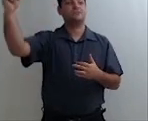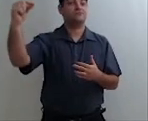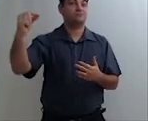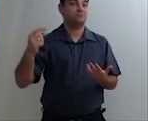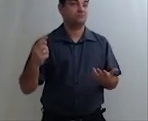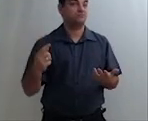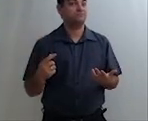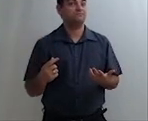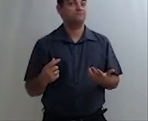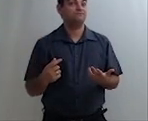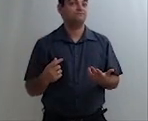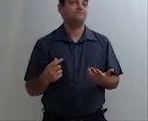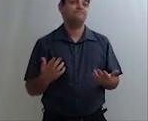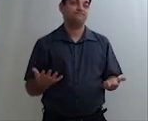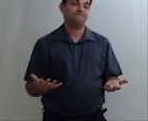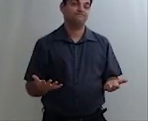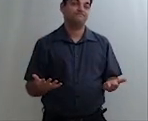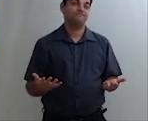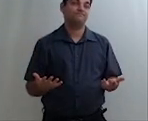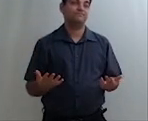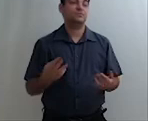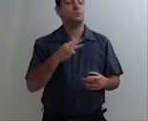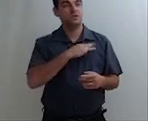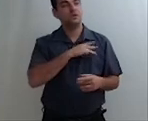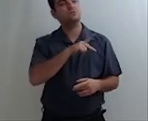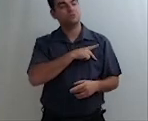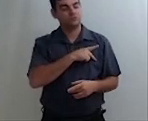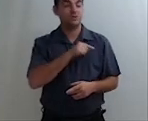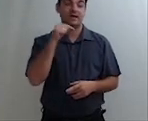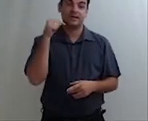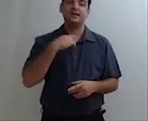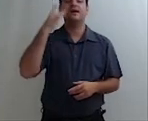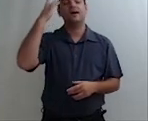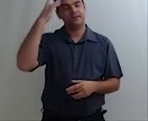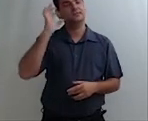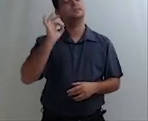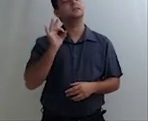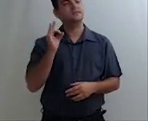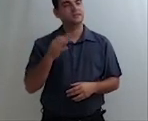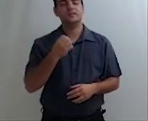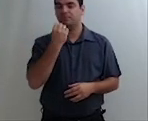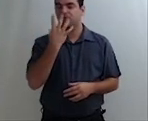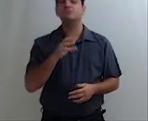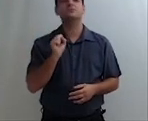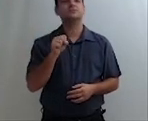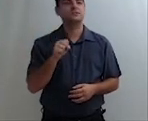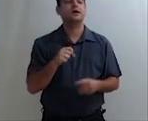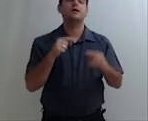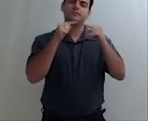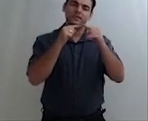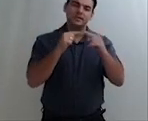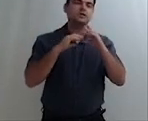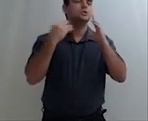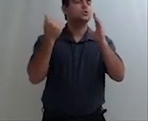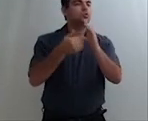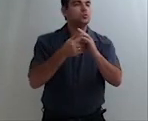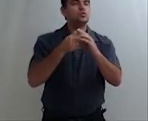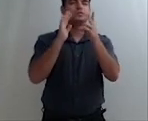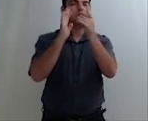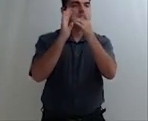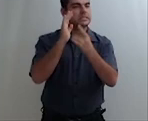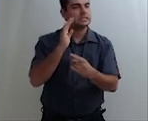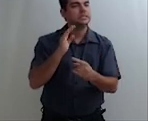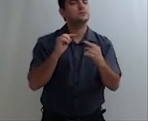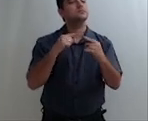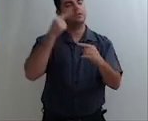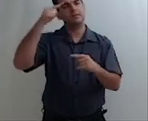eh ao ver do Ministério Público Federal que a justificativa é satisfatória atende os parâmetros legais para a